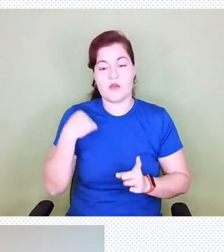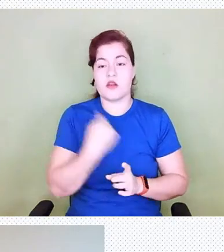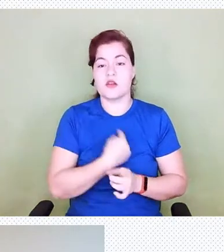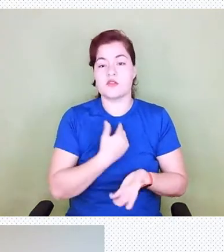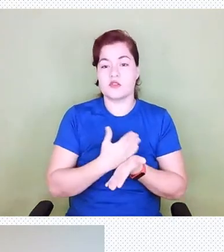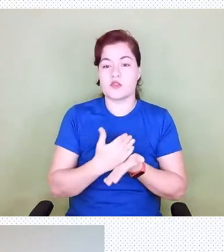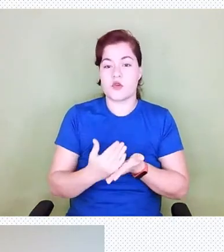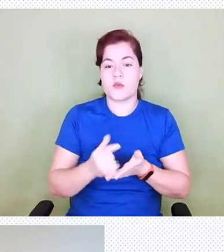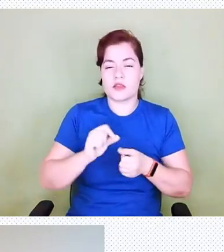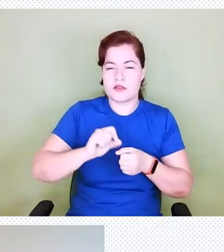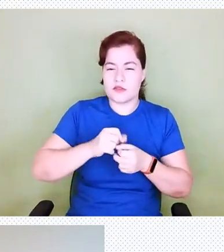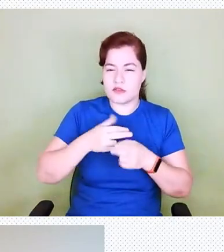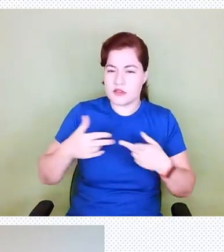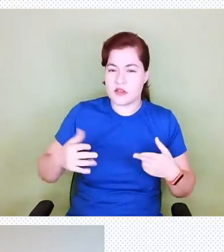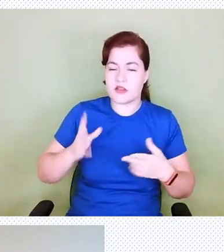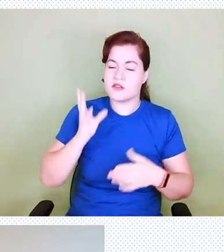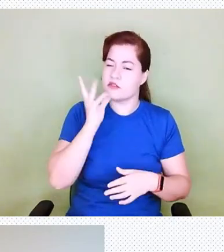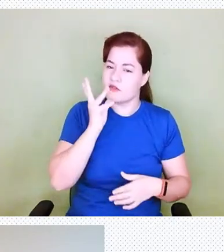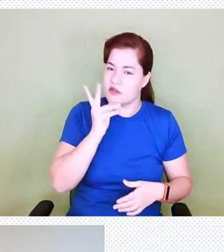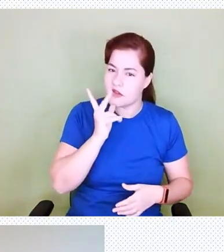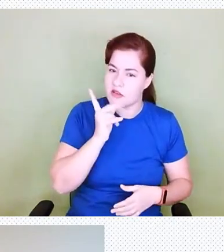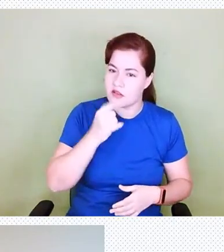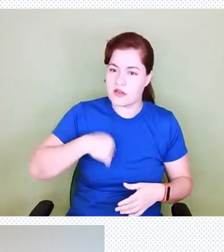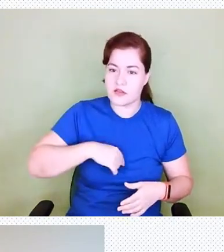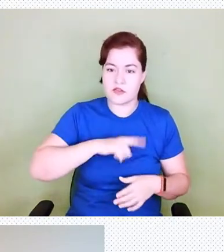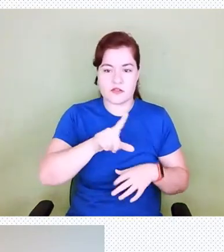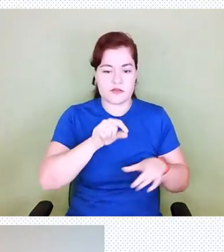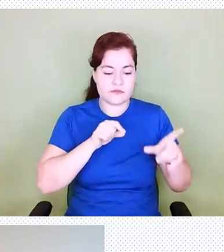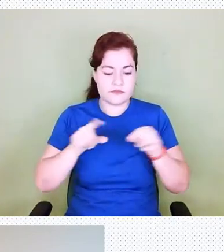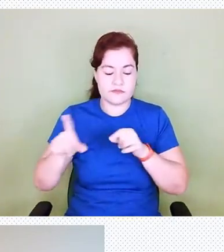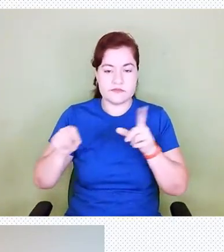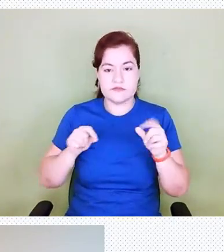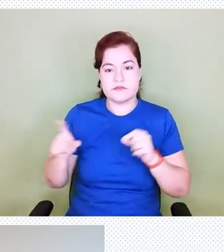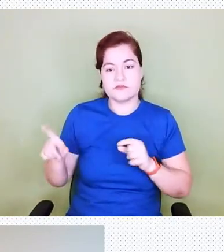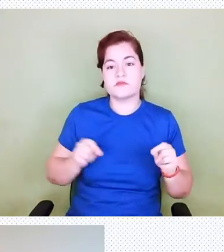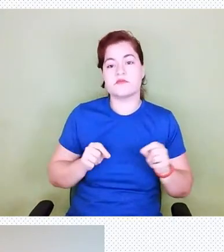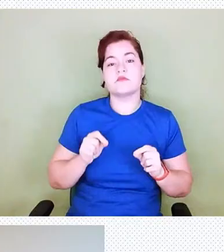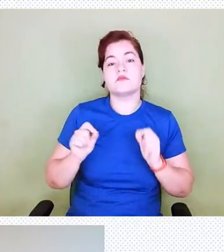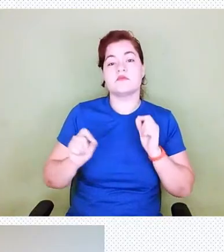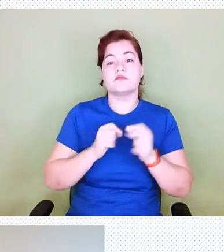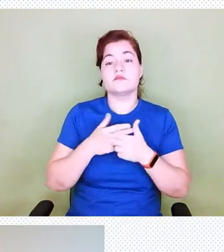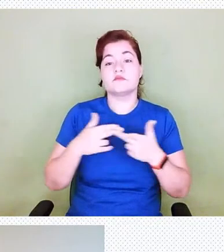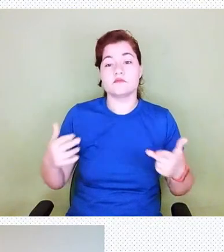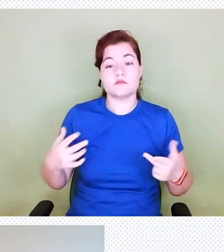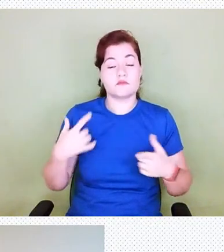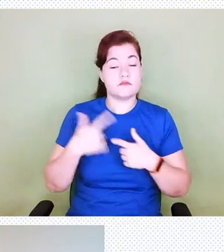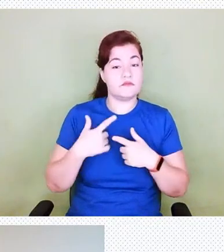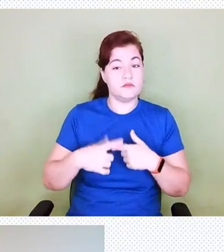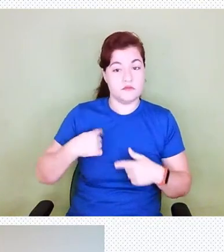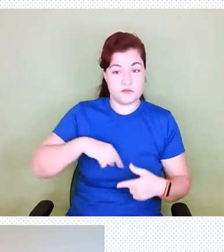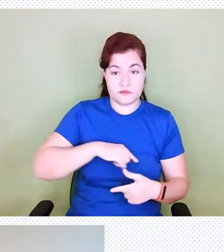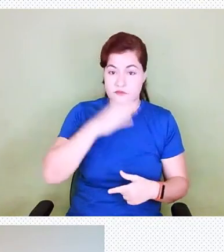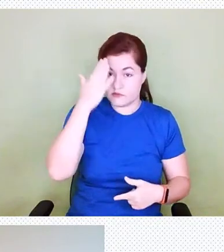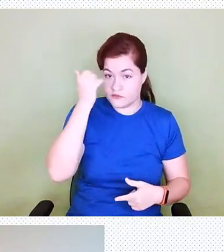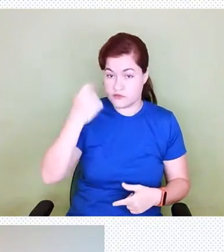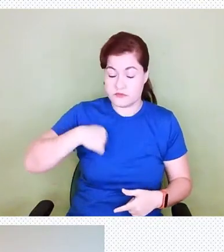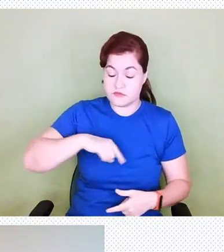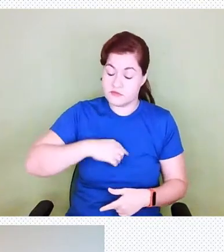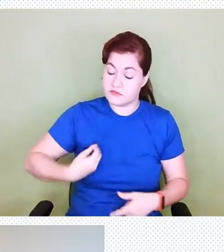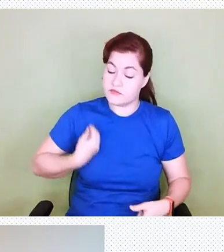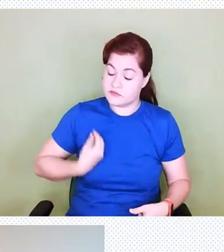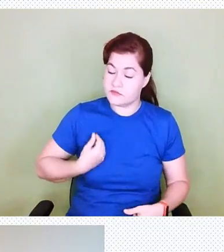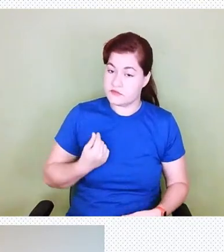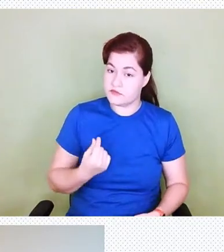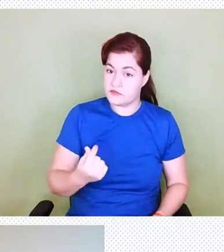fazendo devagarinho essa seletividade de coisas, porque nós sabemos que somos